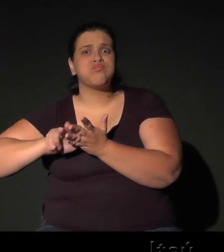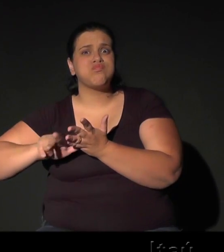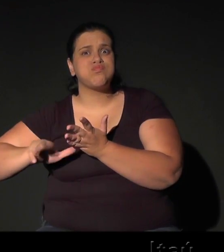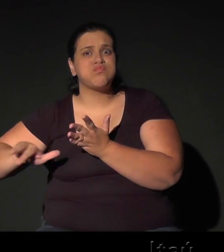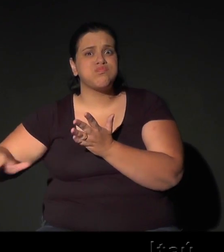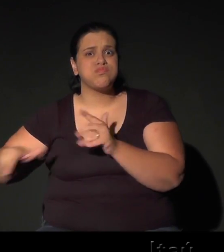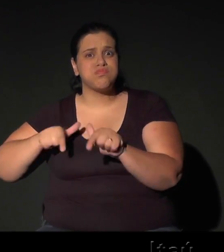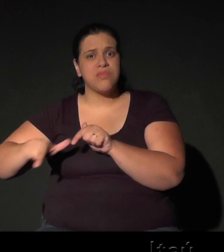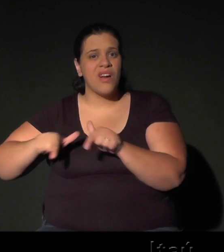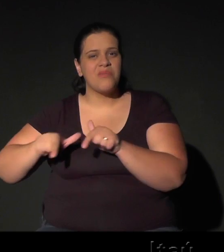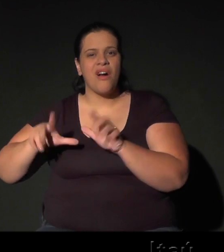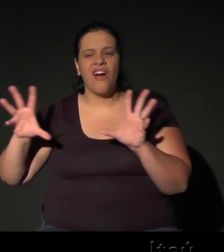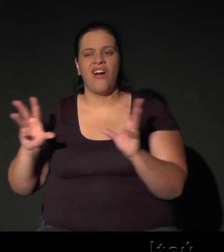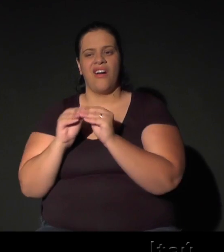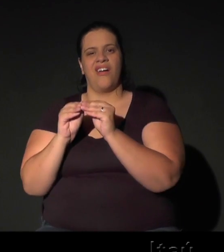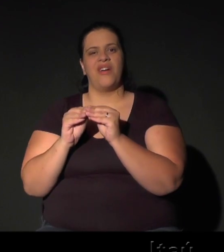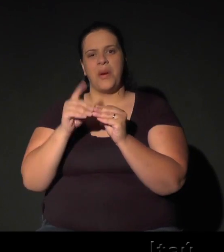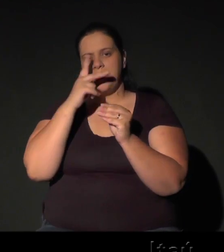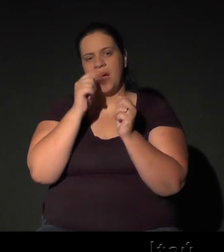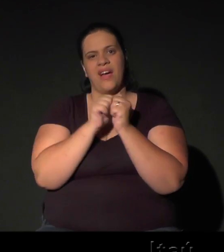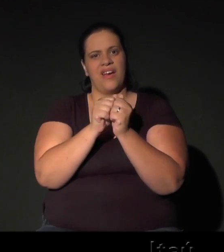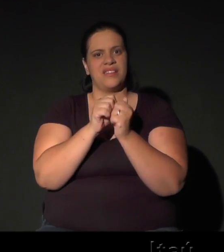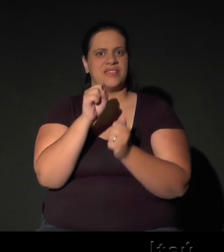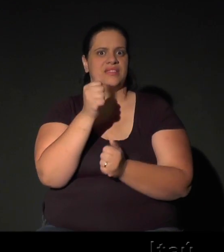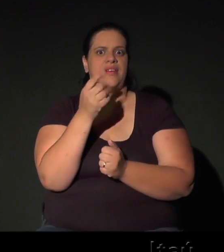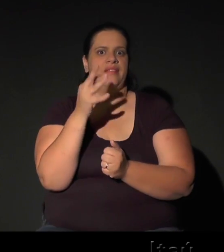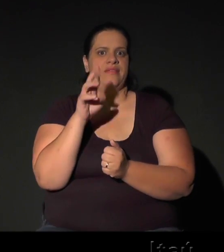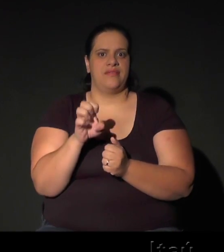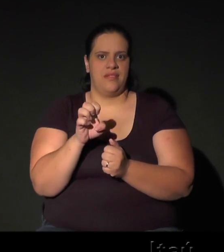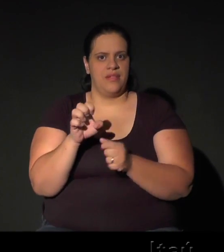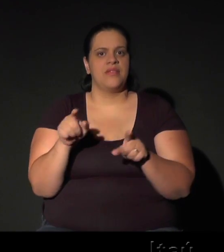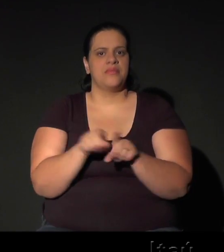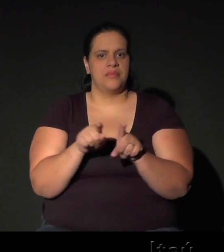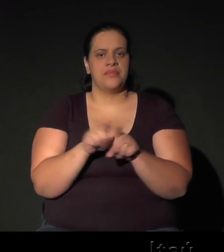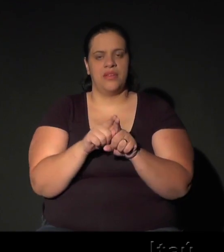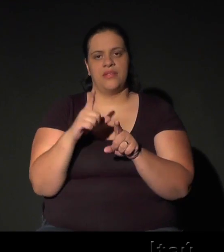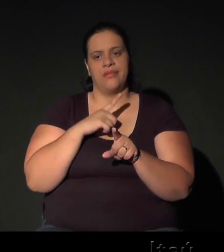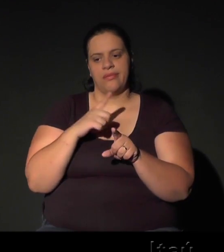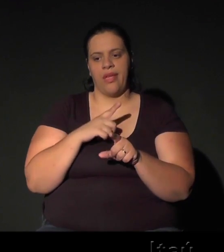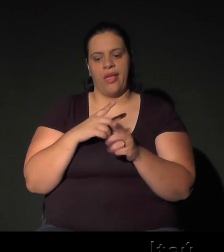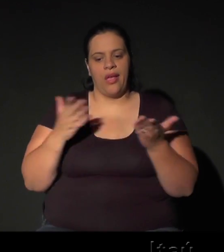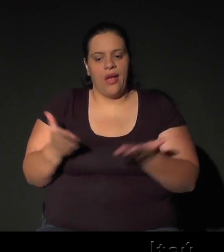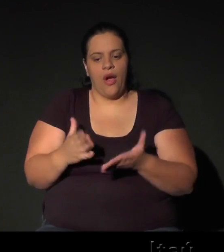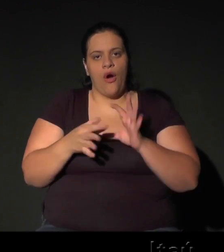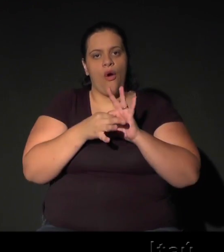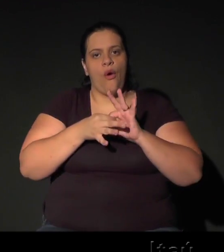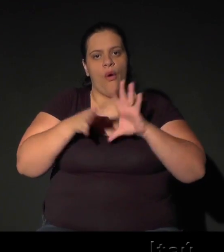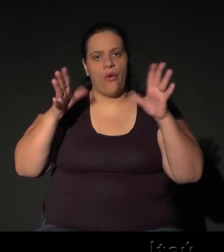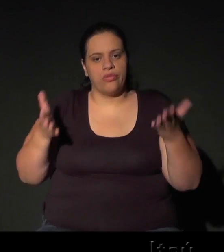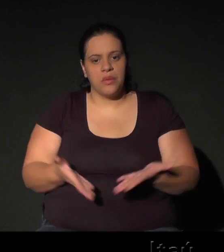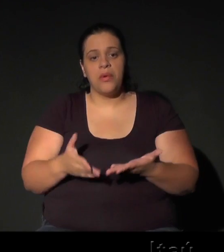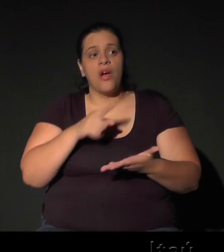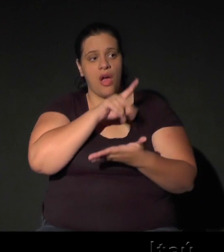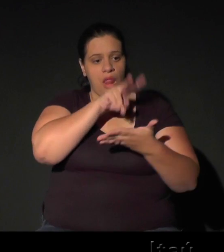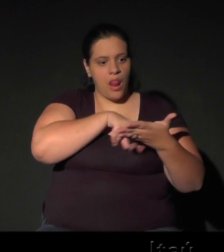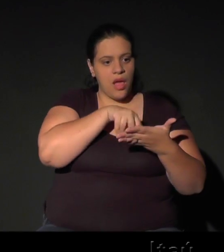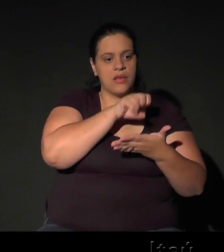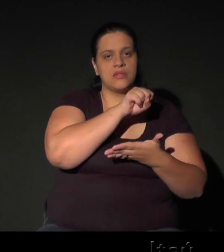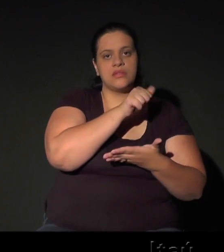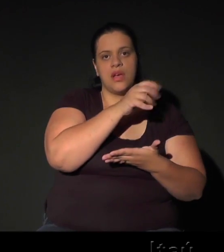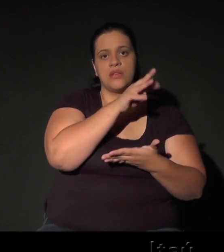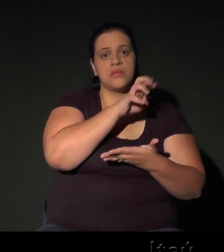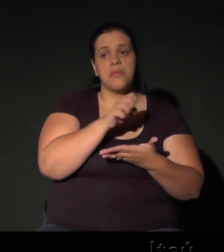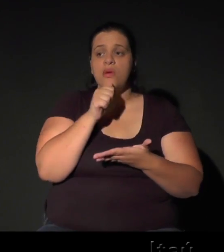imensa e é reduzida à companheira do satre né Mesmo sendo contemporâneo então eles leem satre mas não leem Simone de